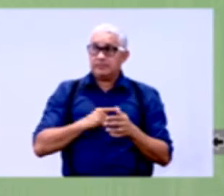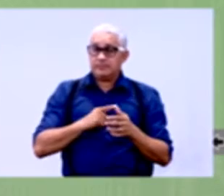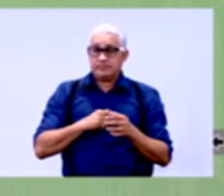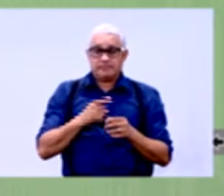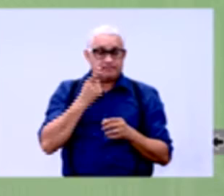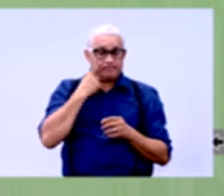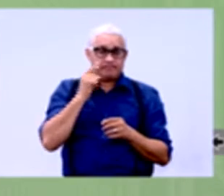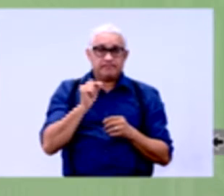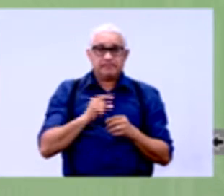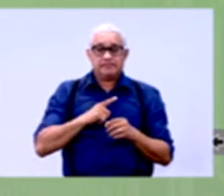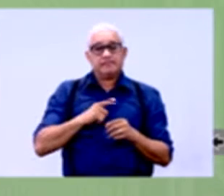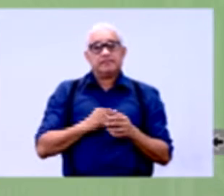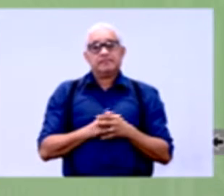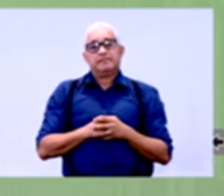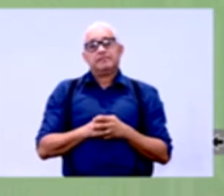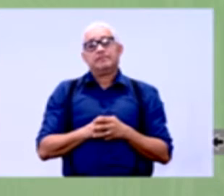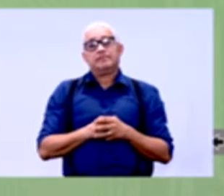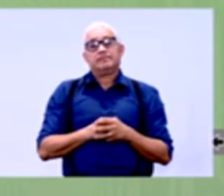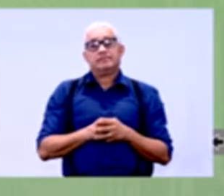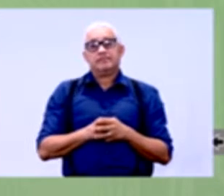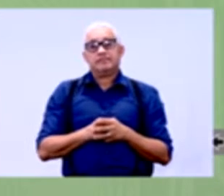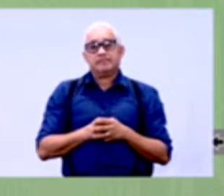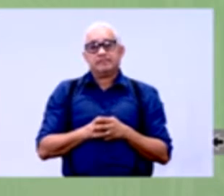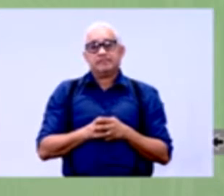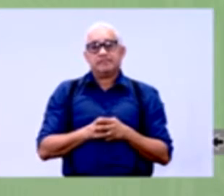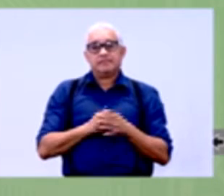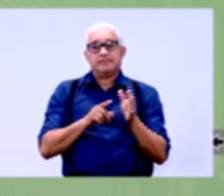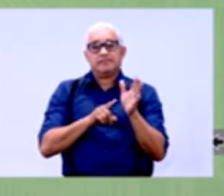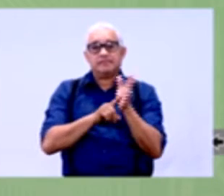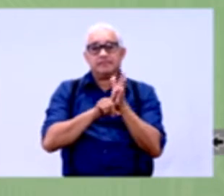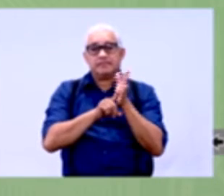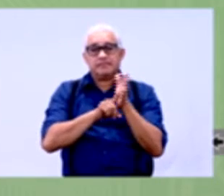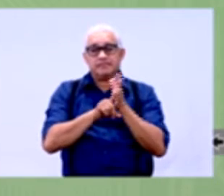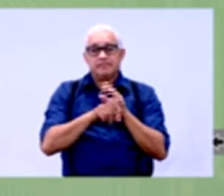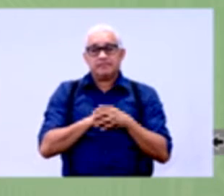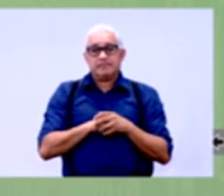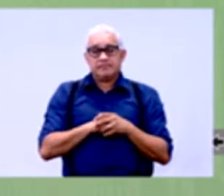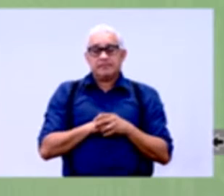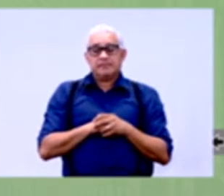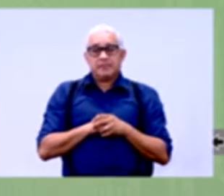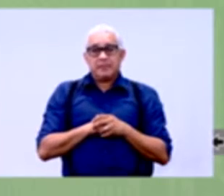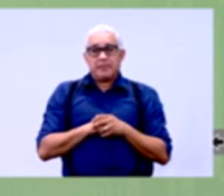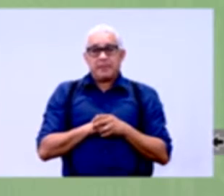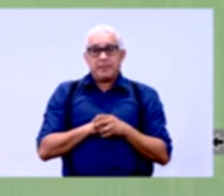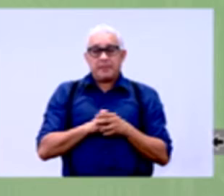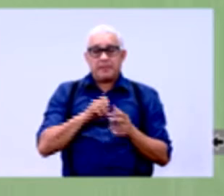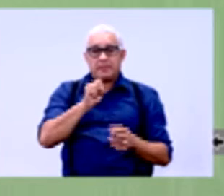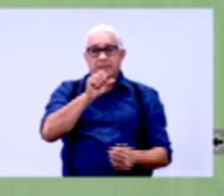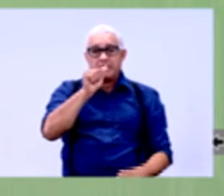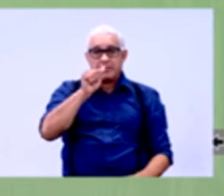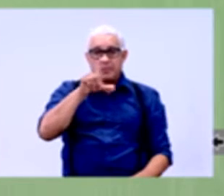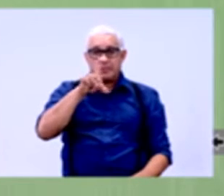só. Aqui nós temos a consulta, a consulta saldo